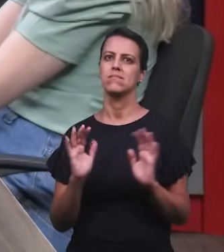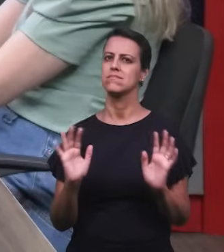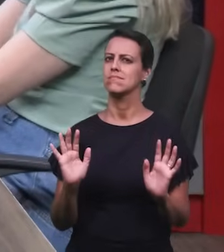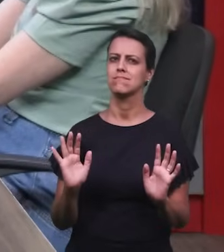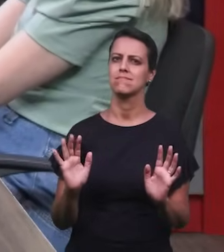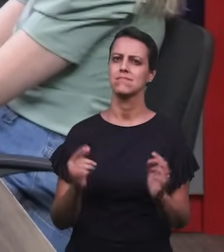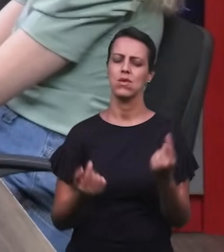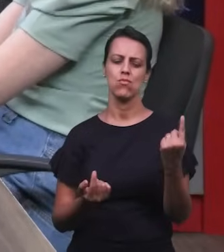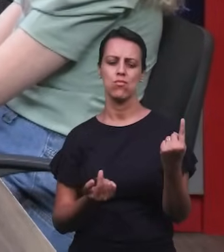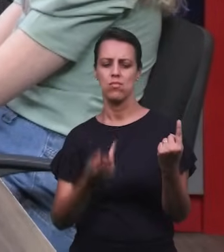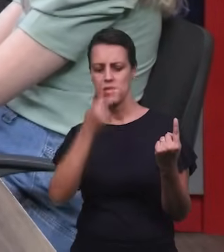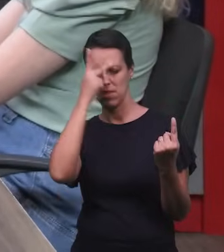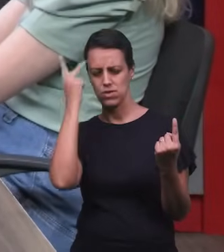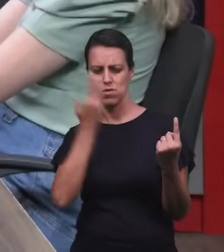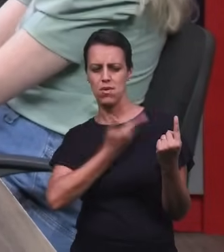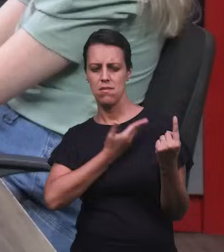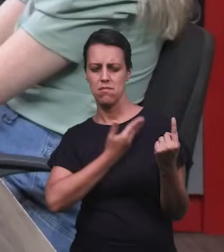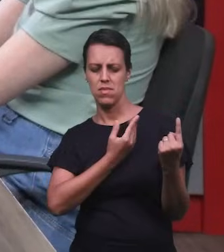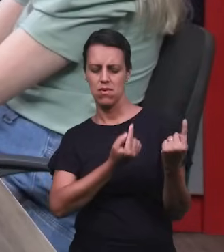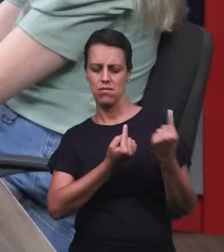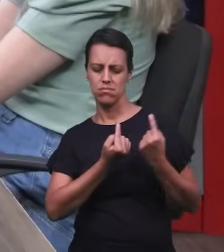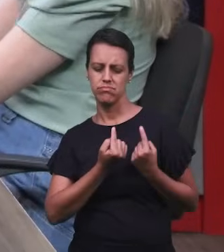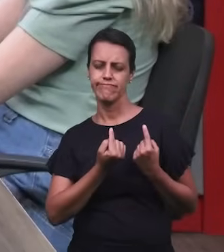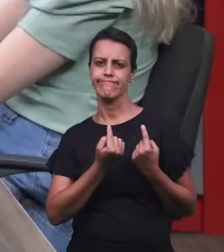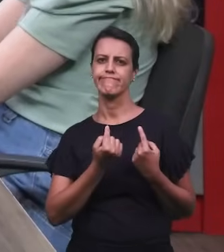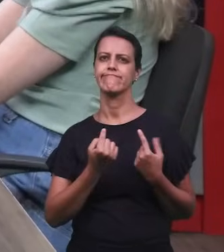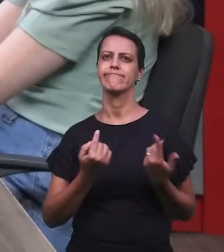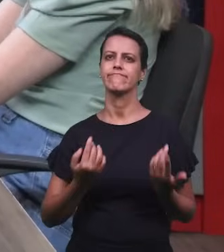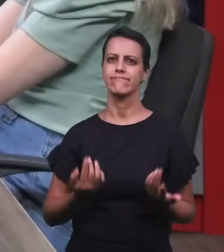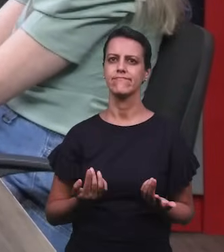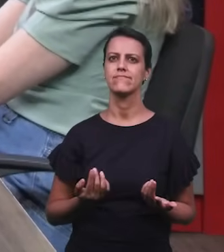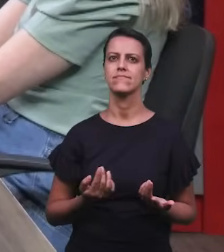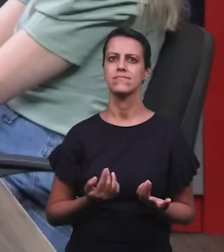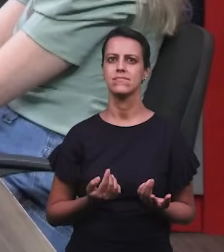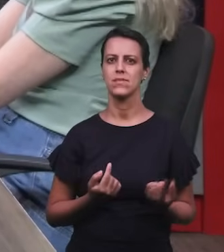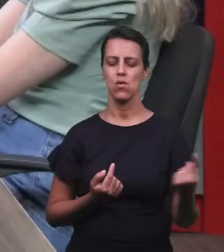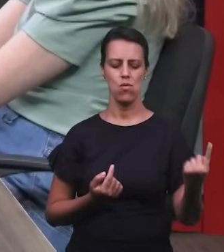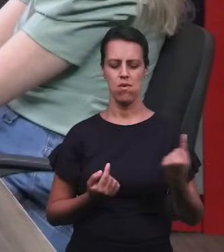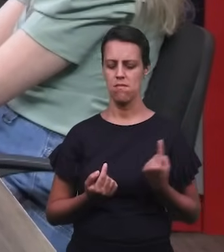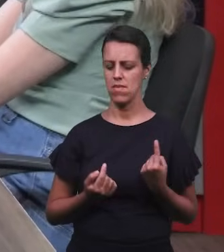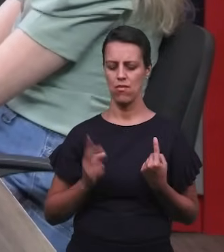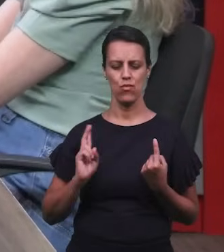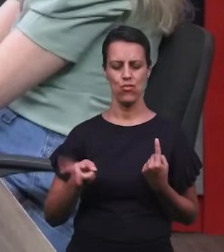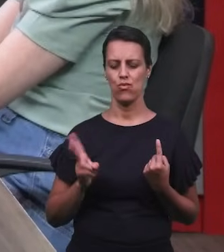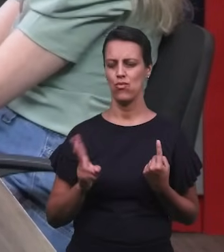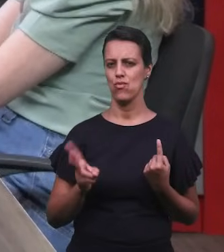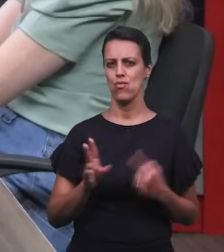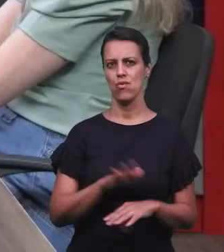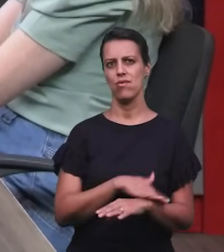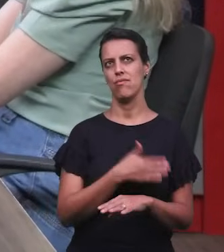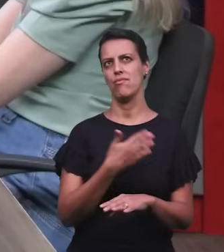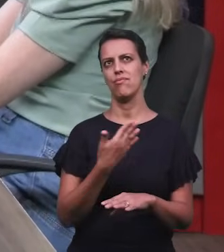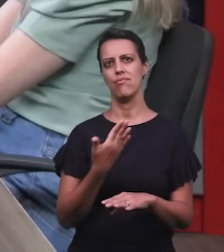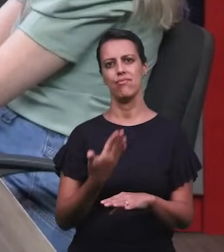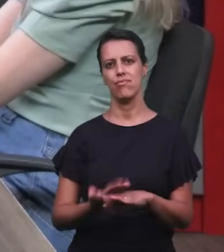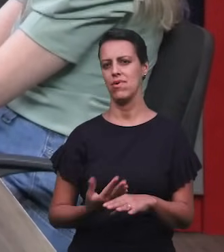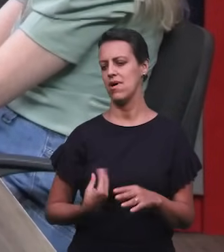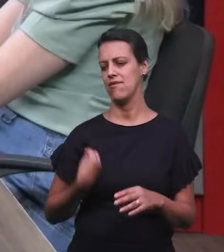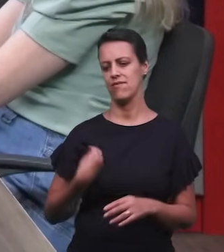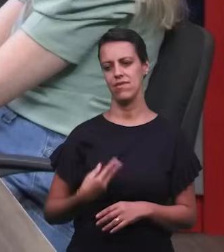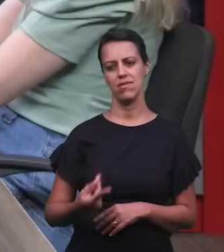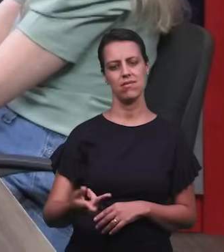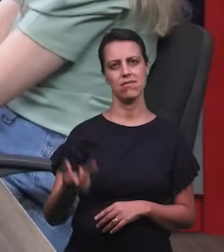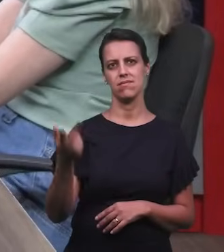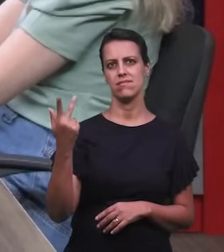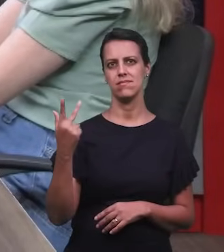Não, ele normalmente vai ter um amigo mais próximo e aquele amigo vai ficar para toda a vida. Então, e o fleumático,